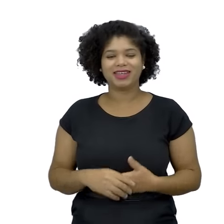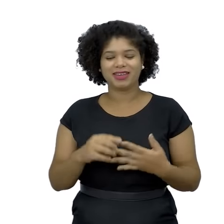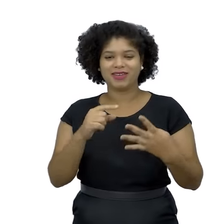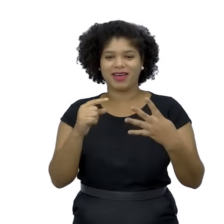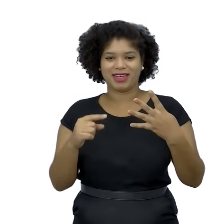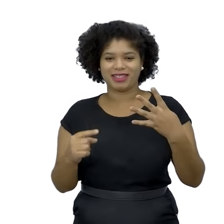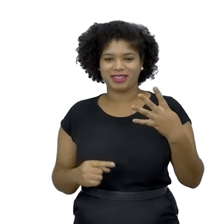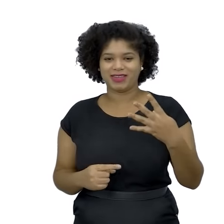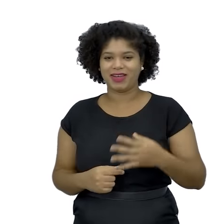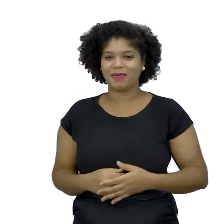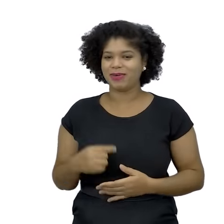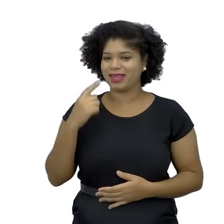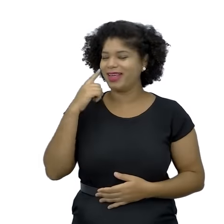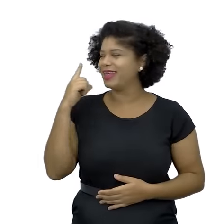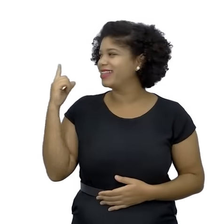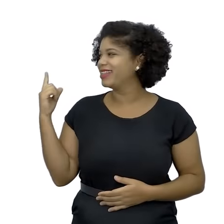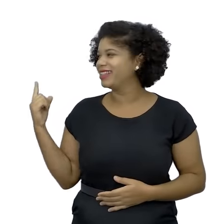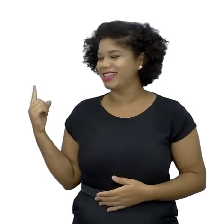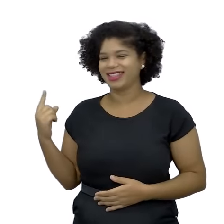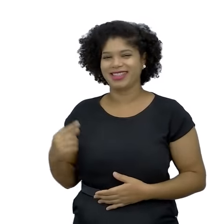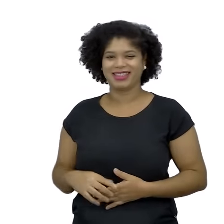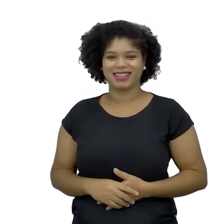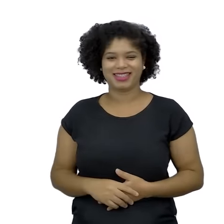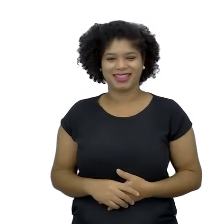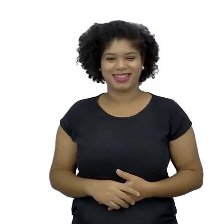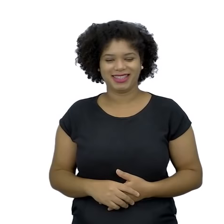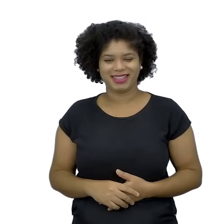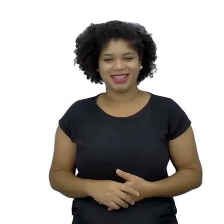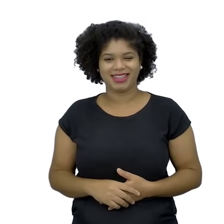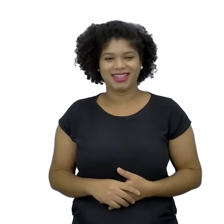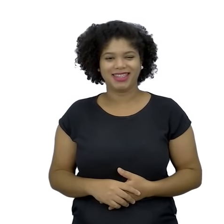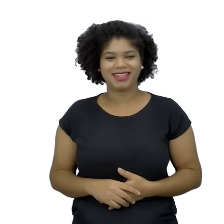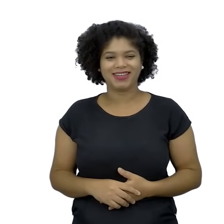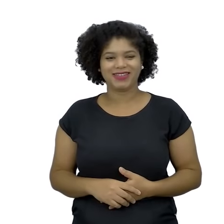esses significados, né, do campo aditivo aí.